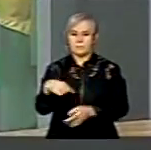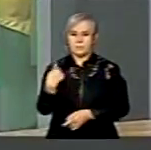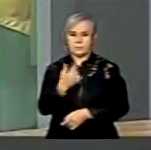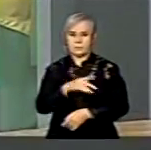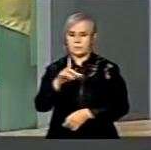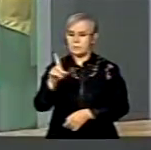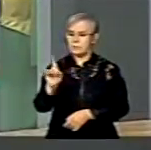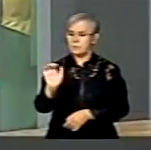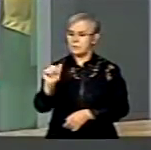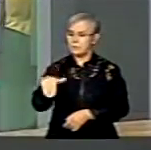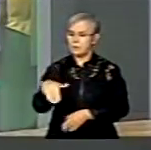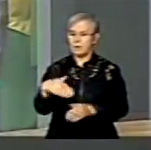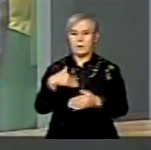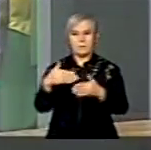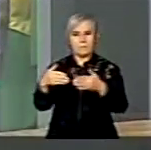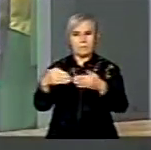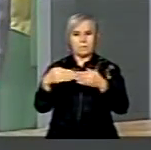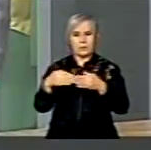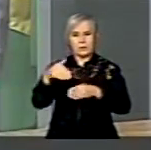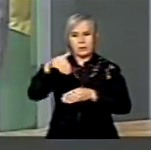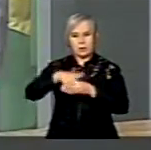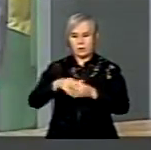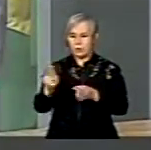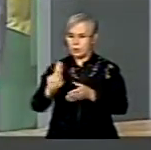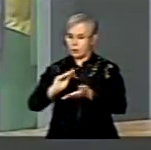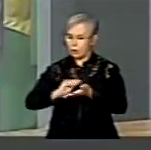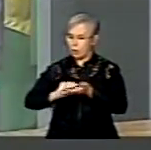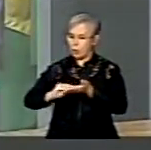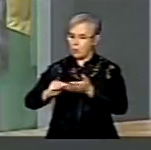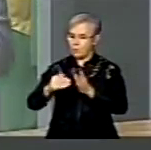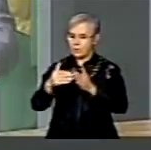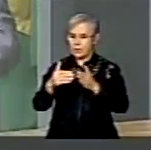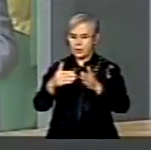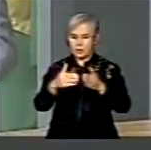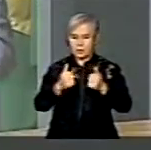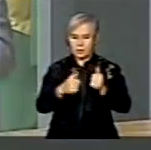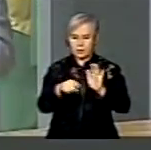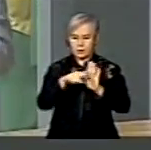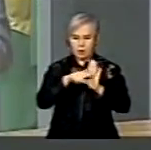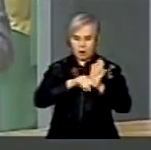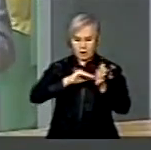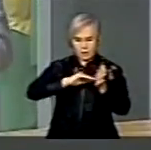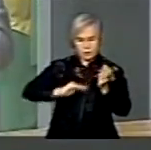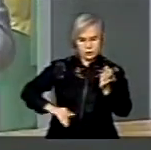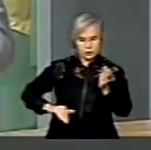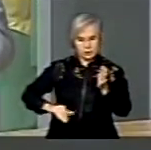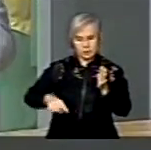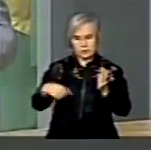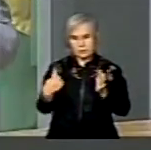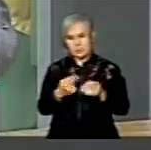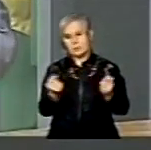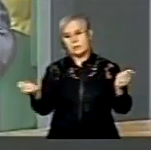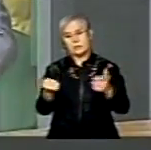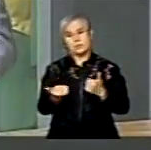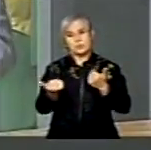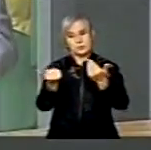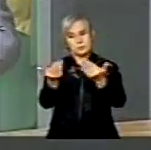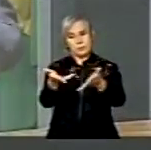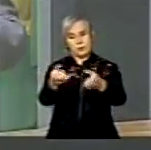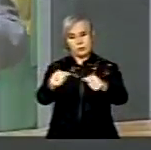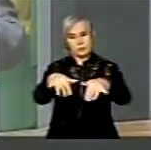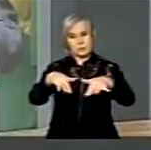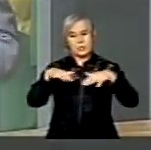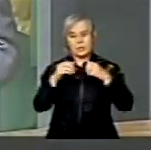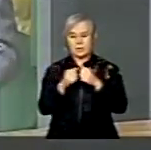democratas pedem a votação nominal do requerimento de retirada de pauta para que possa ser dada ao plenário,